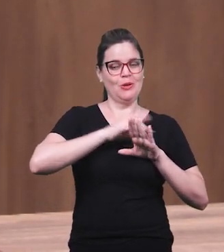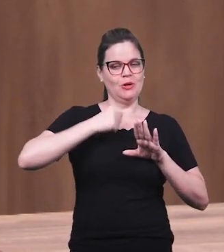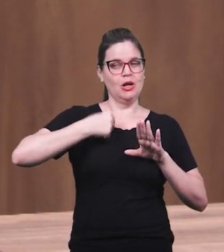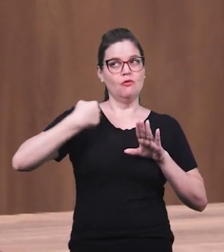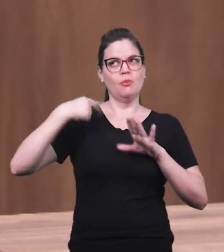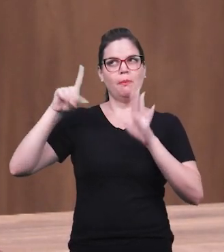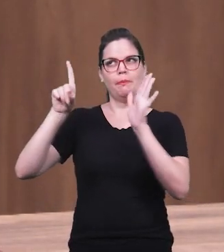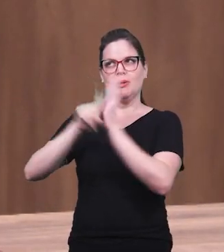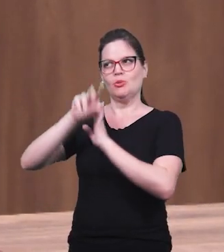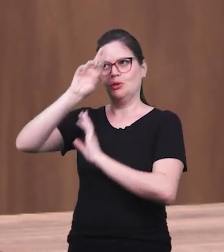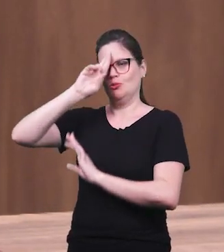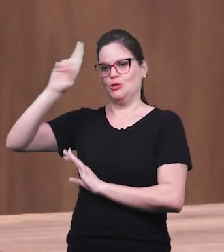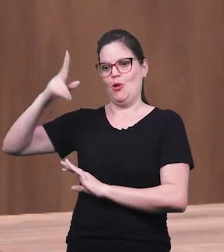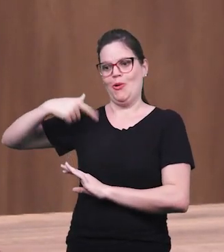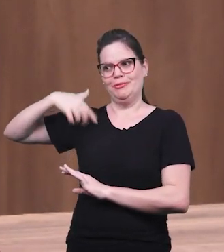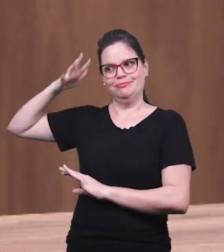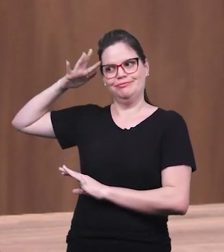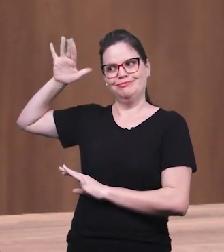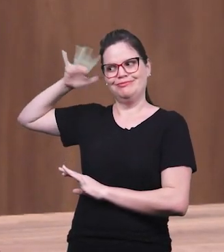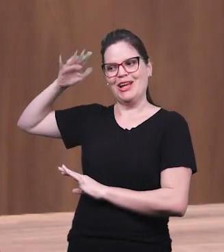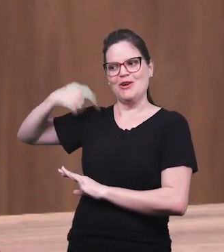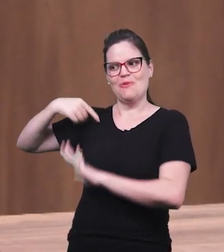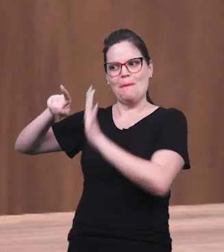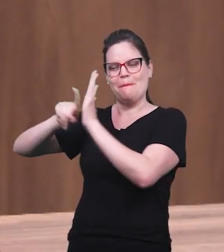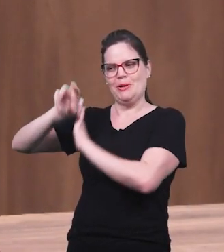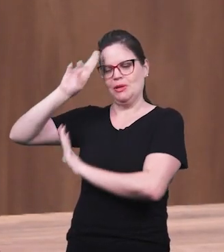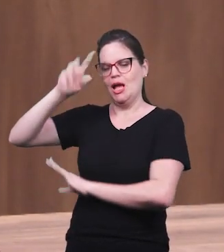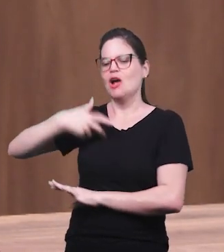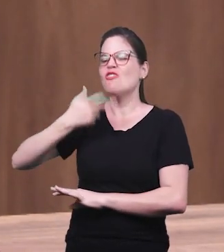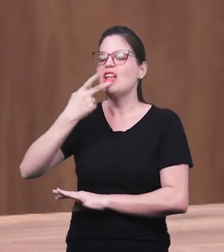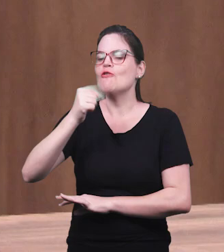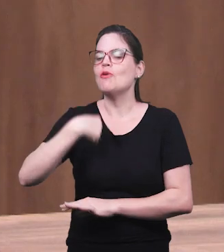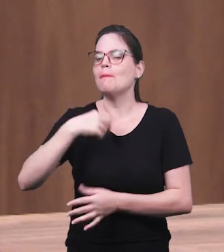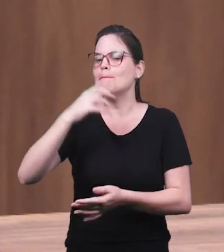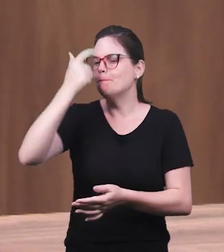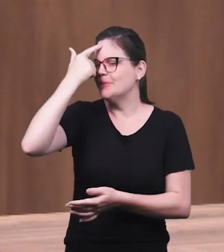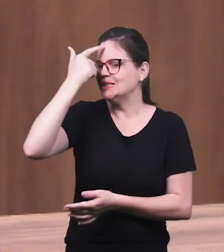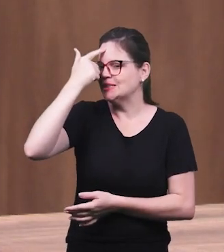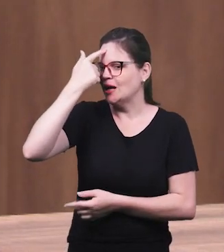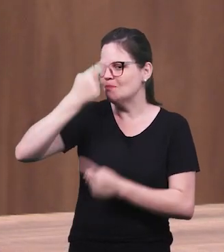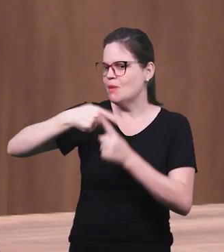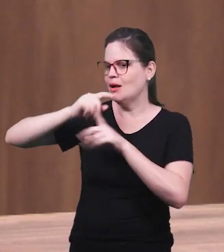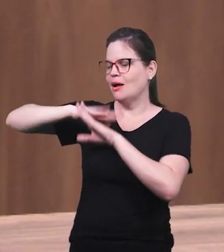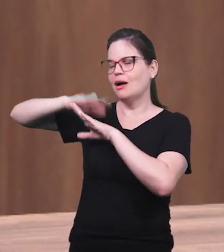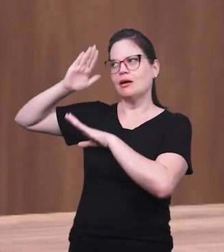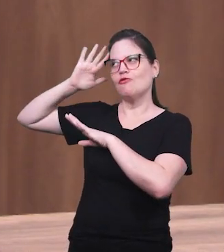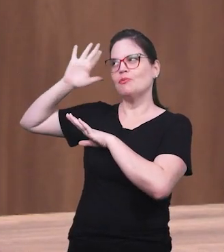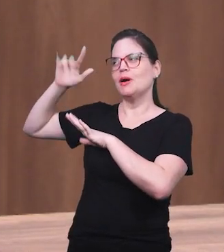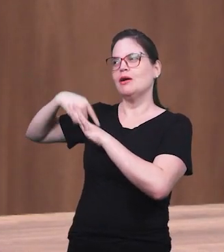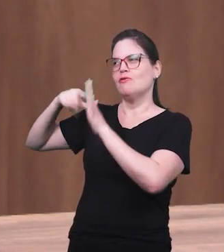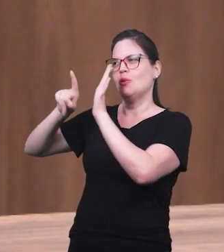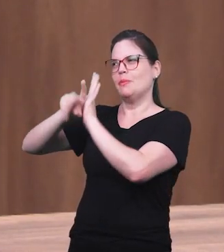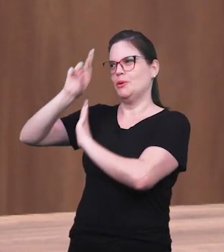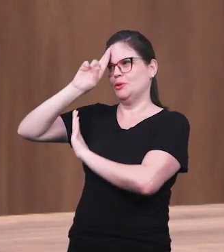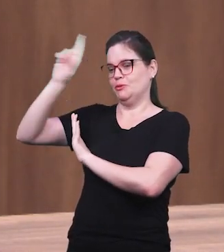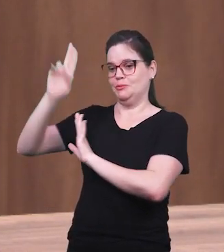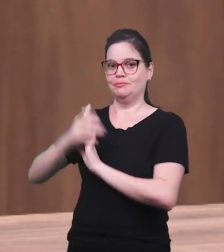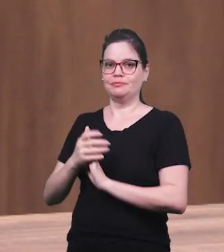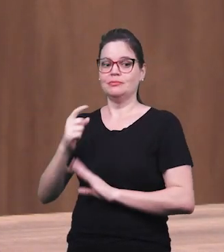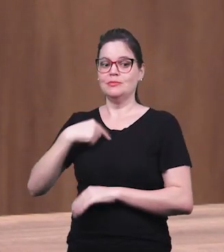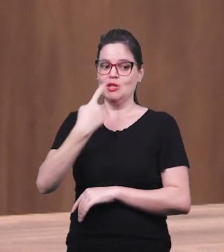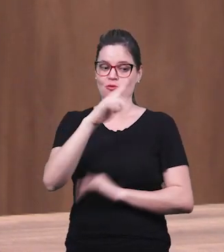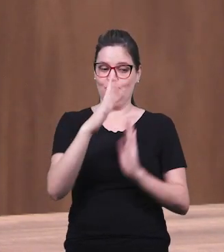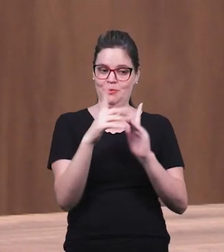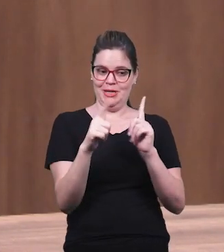eu falei, eu vou consultar ao Senhor para saber qual é o plano do Senhor. Então eu procurei o meu pastor na